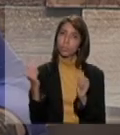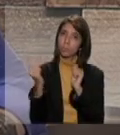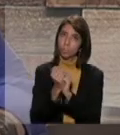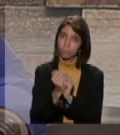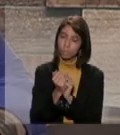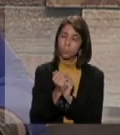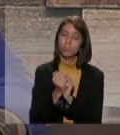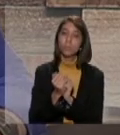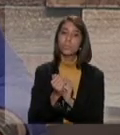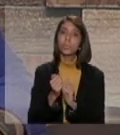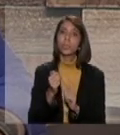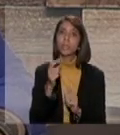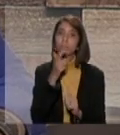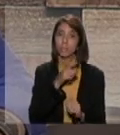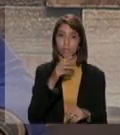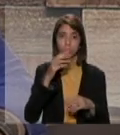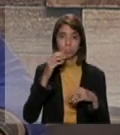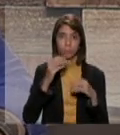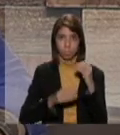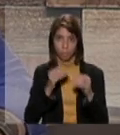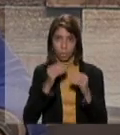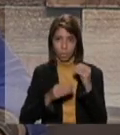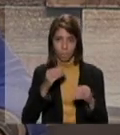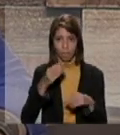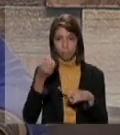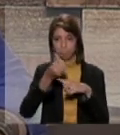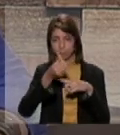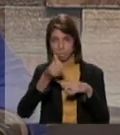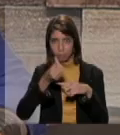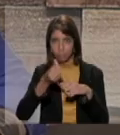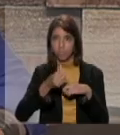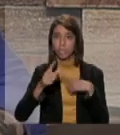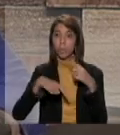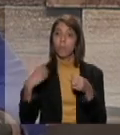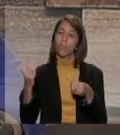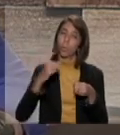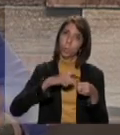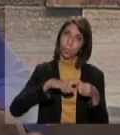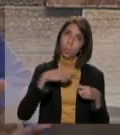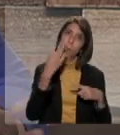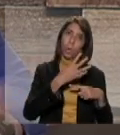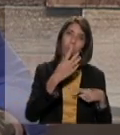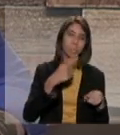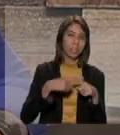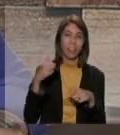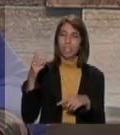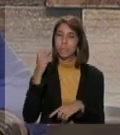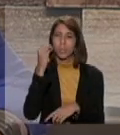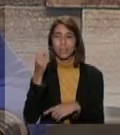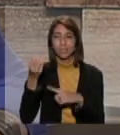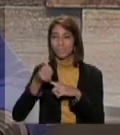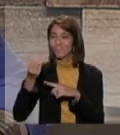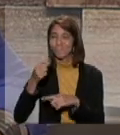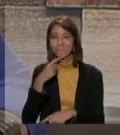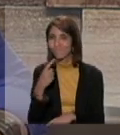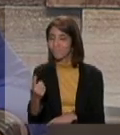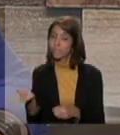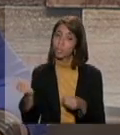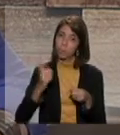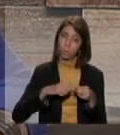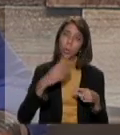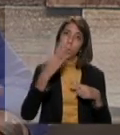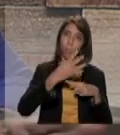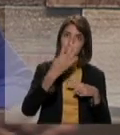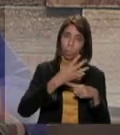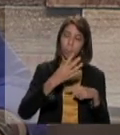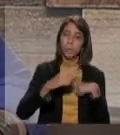Denise. Aí quando a gente fez essa novela, a Helena, na Manchete, depois eles voltaram para a Globo, não deu muito certo essa experiência, né?